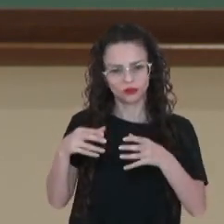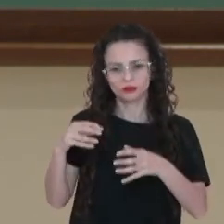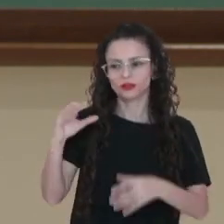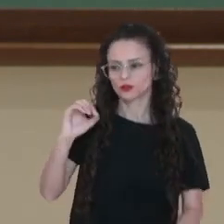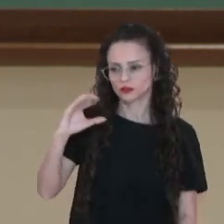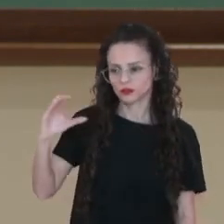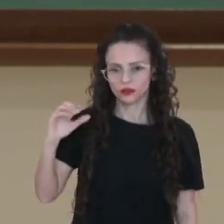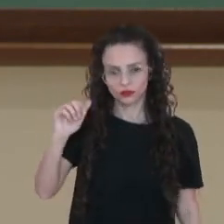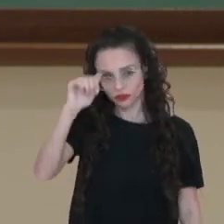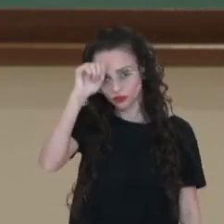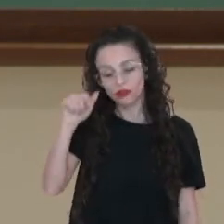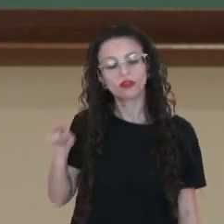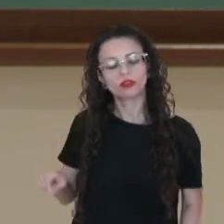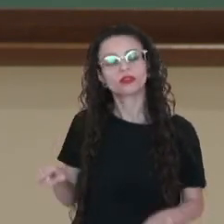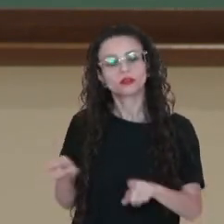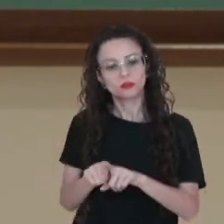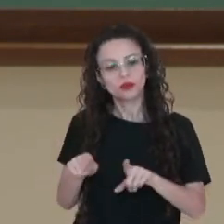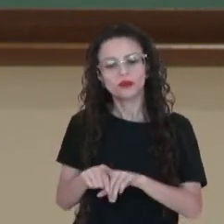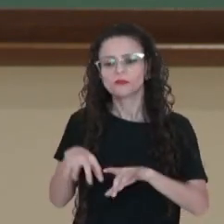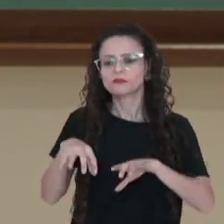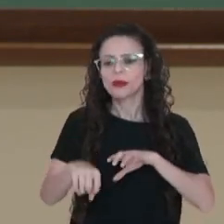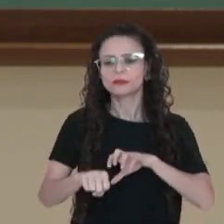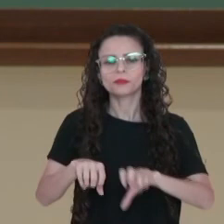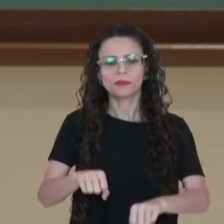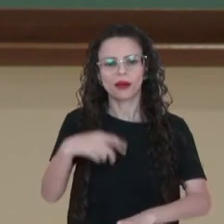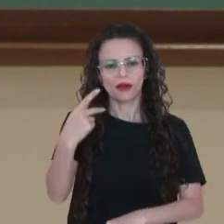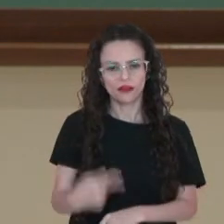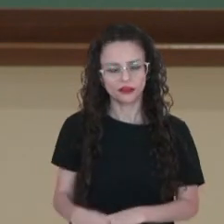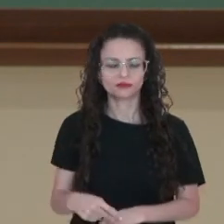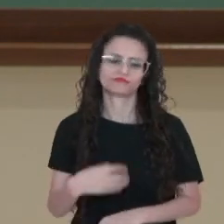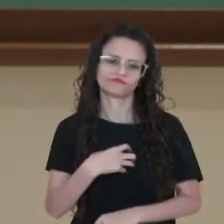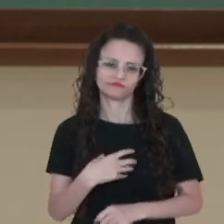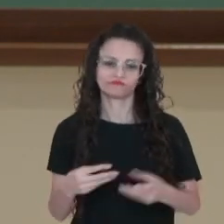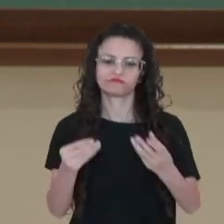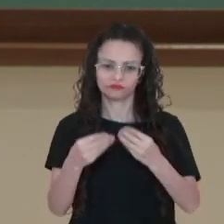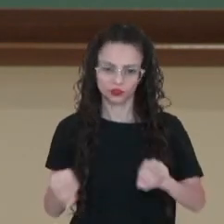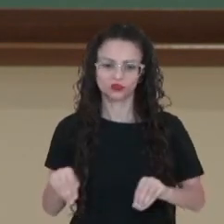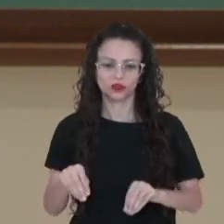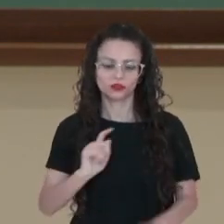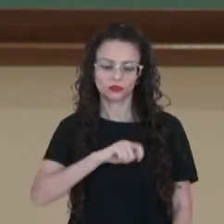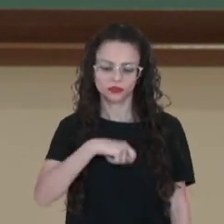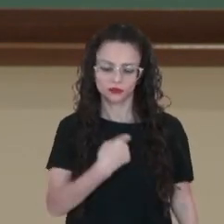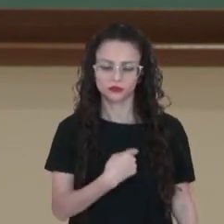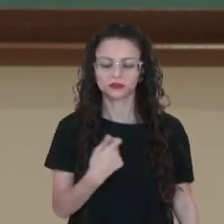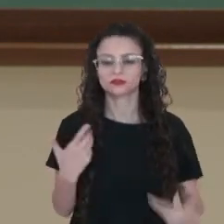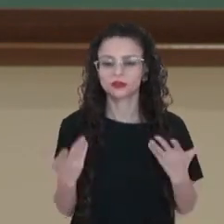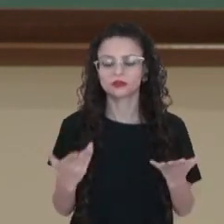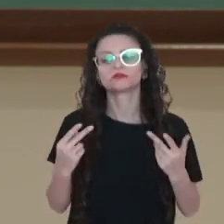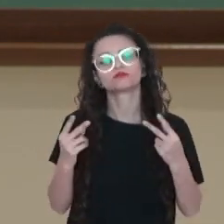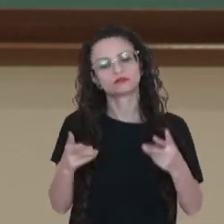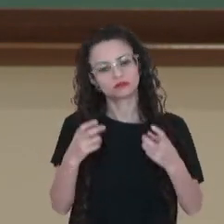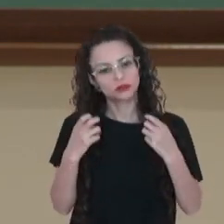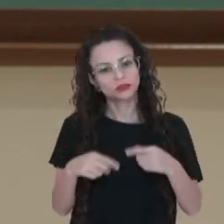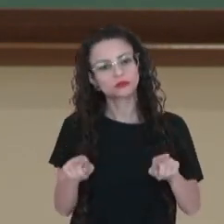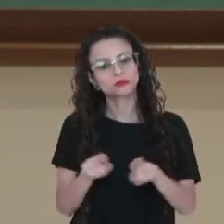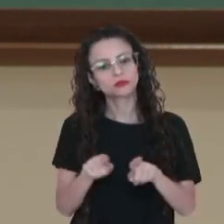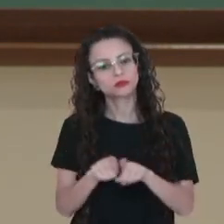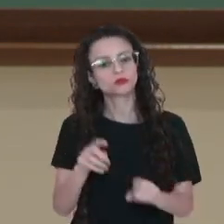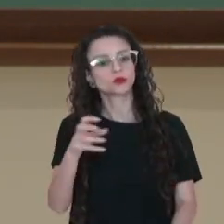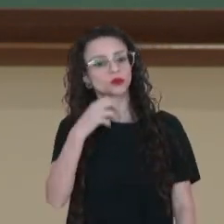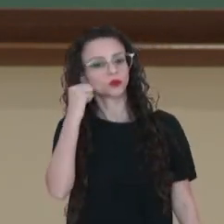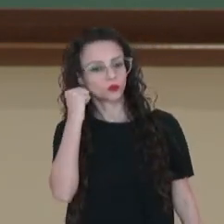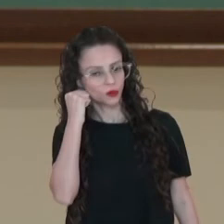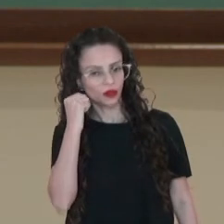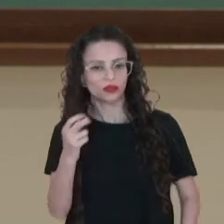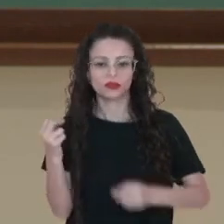Ocidentais, eles iriam então tomar terras aqui, porque se sentiam prejudicados pela Espanha, né? E eles perceberam que podiam lucrar tanto com